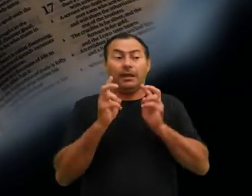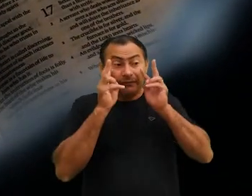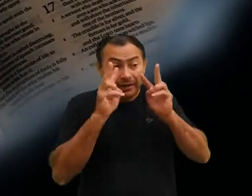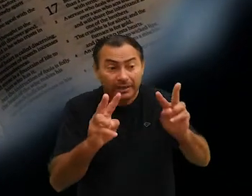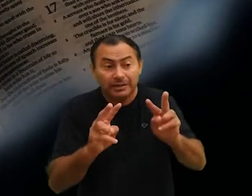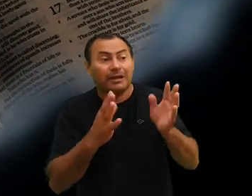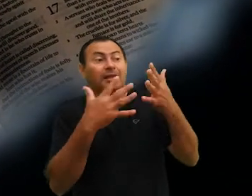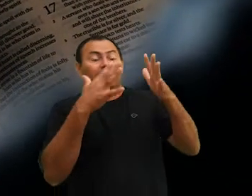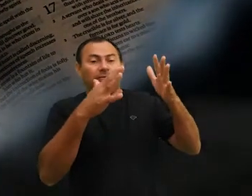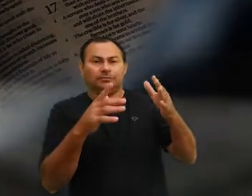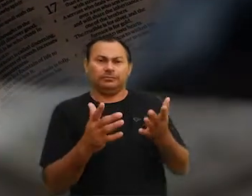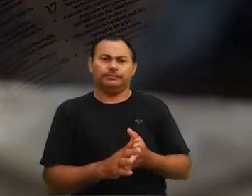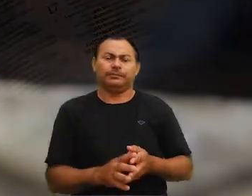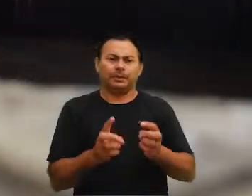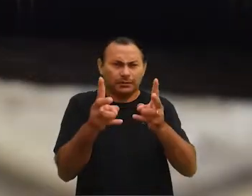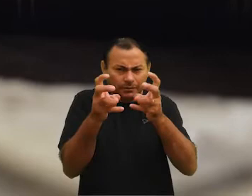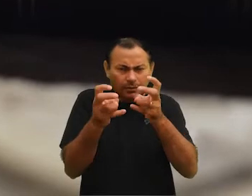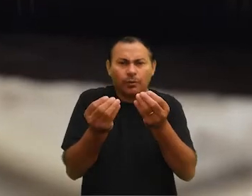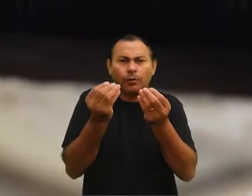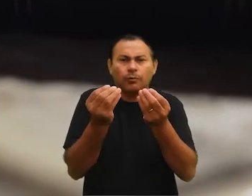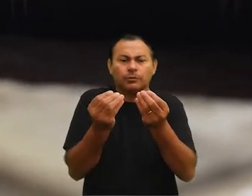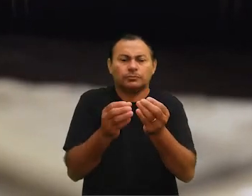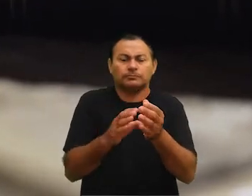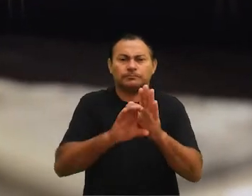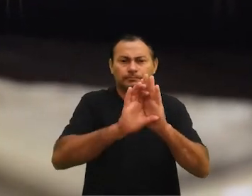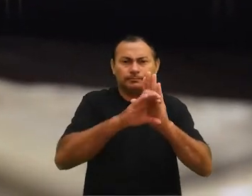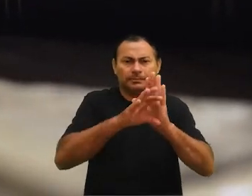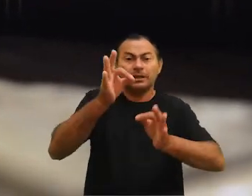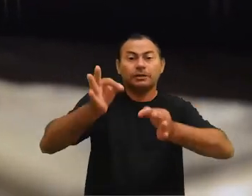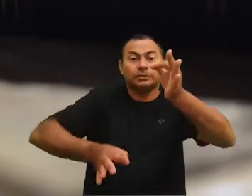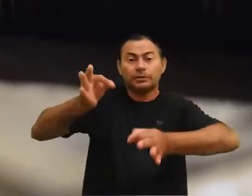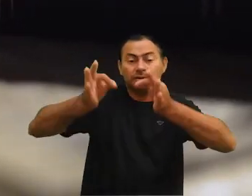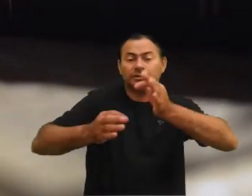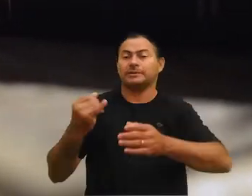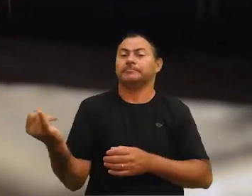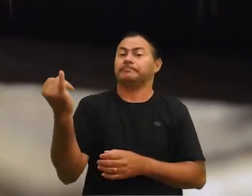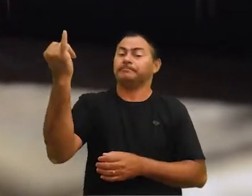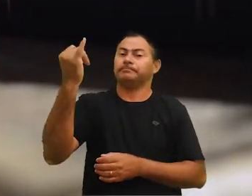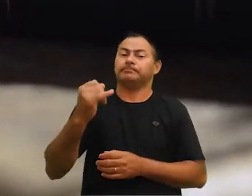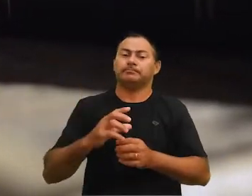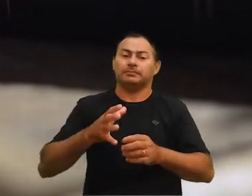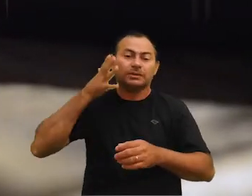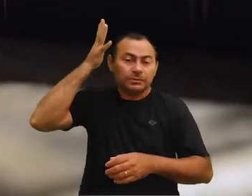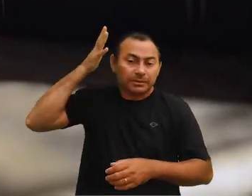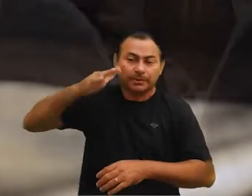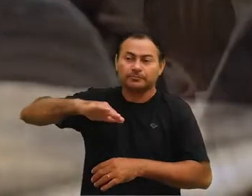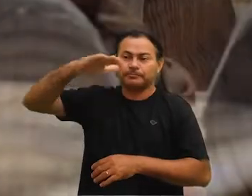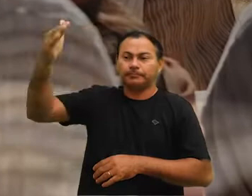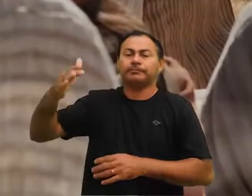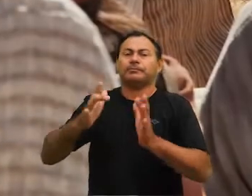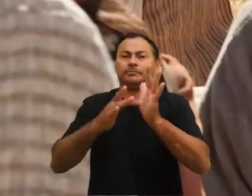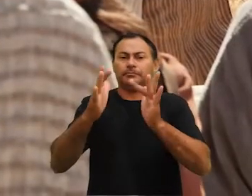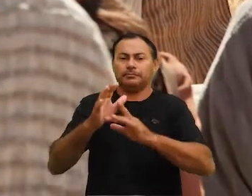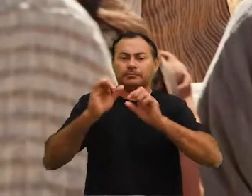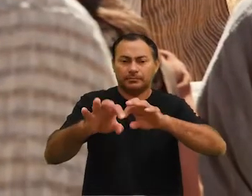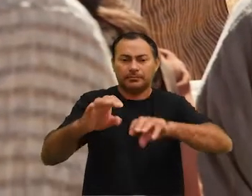serem vistos por eles. Observe como o conceito de justiça é importante no Sermão do Monte.